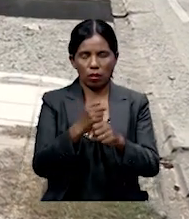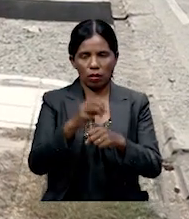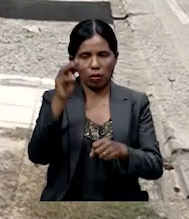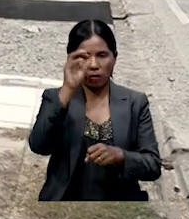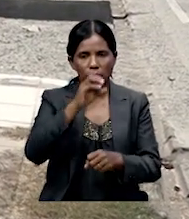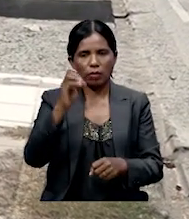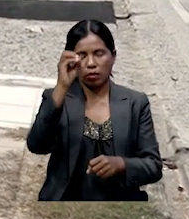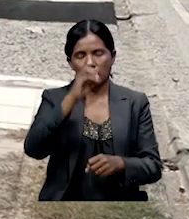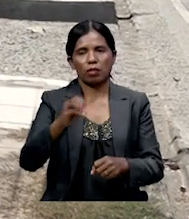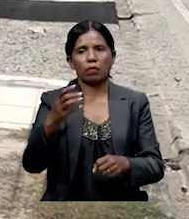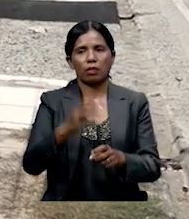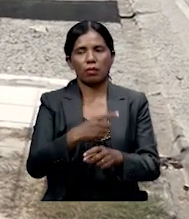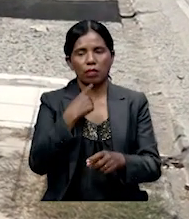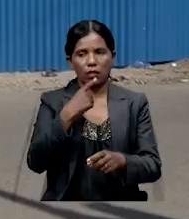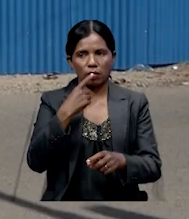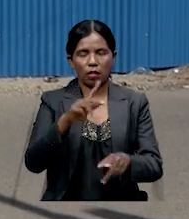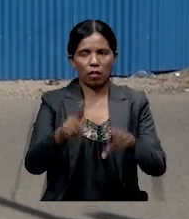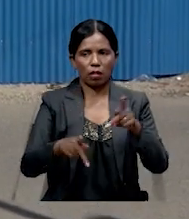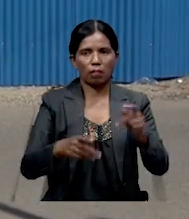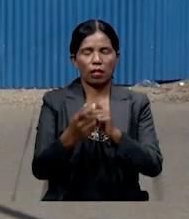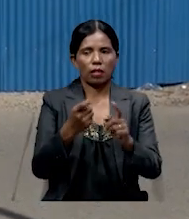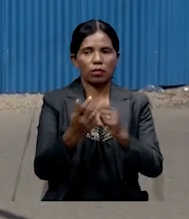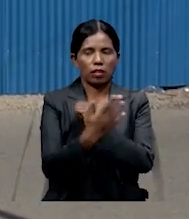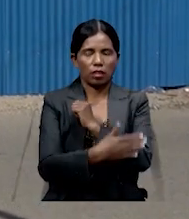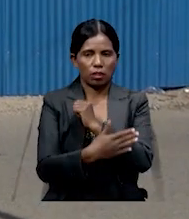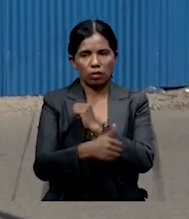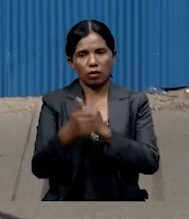Marconi ne be desconfia cidadão estrangeiro balun